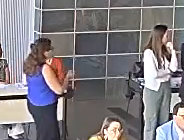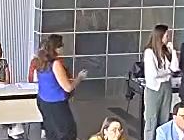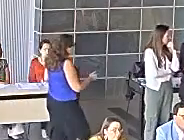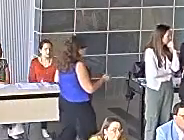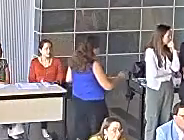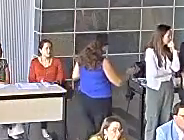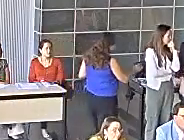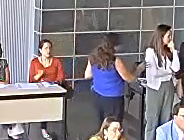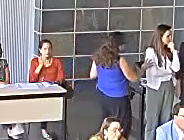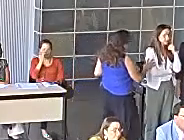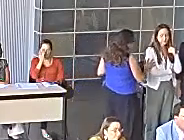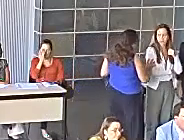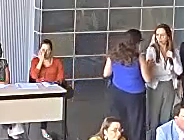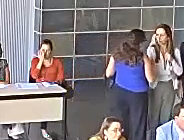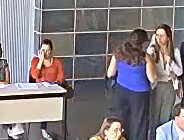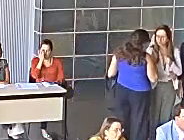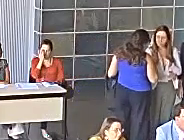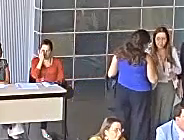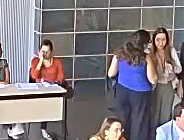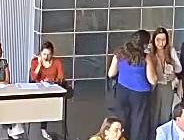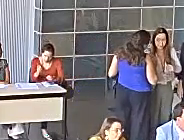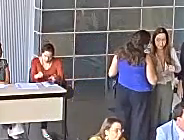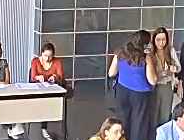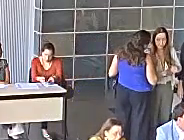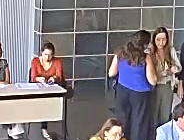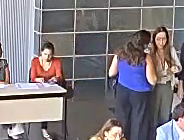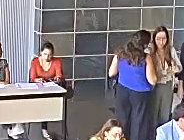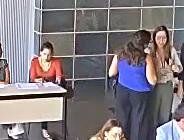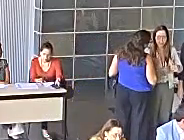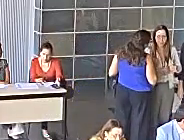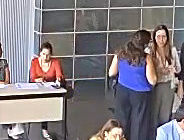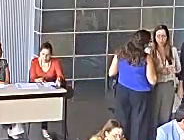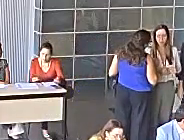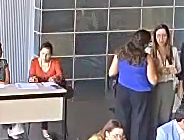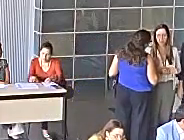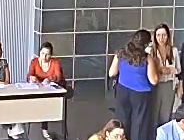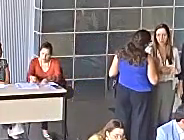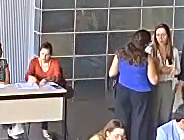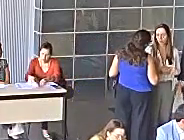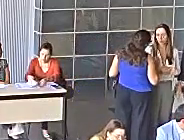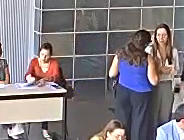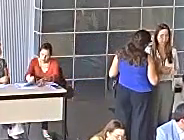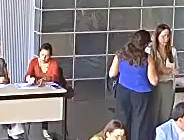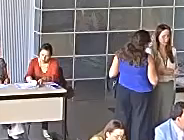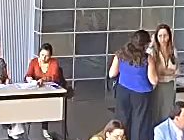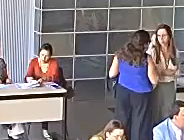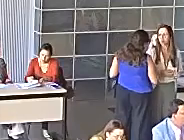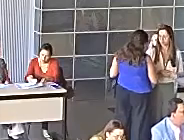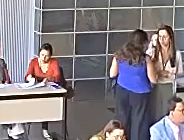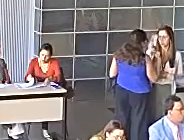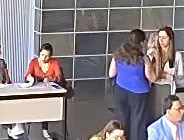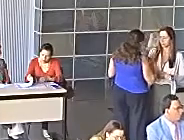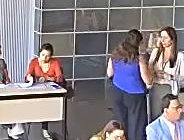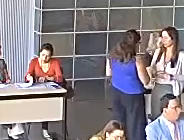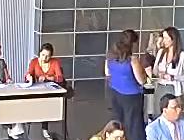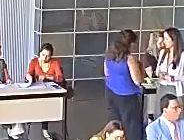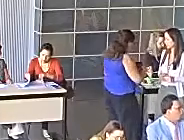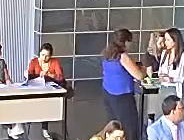e Metropolitano, Secretaria do Estado de Infraestrutura e Mobilidade,